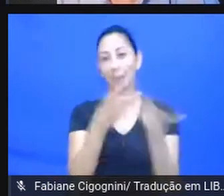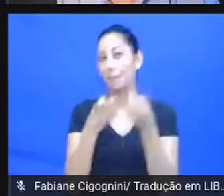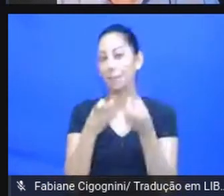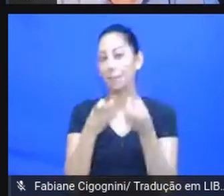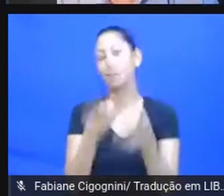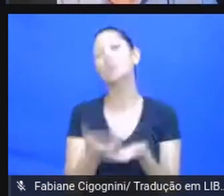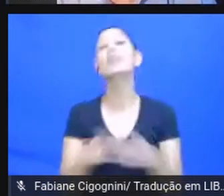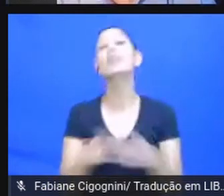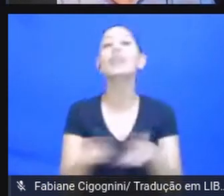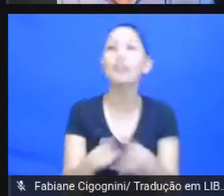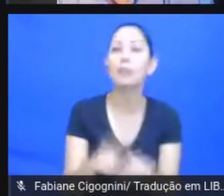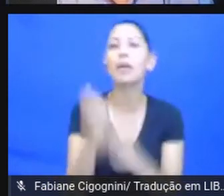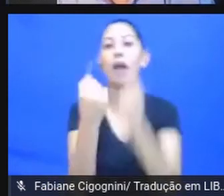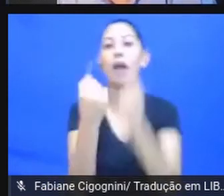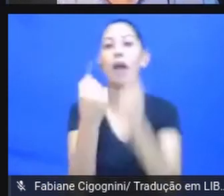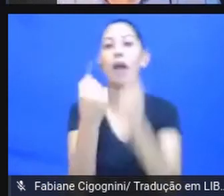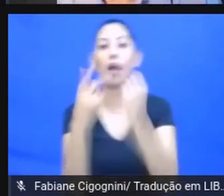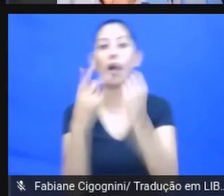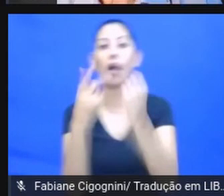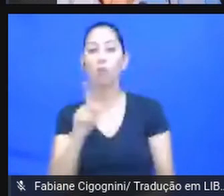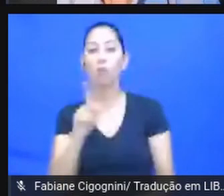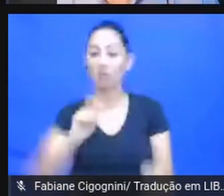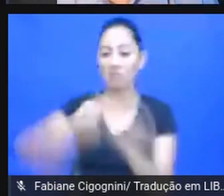maior participação.